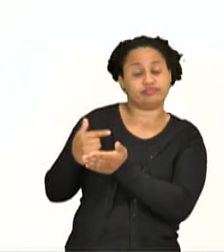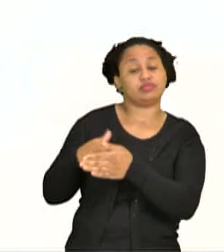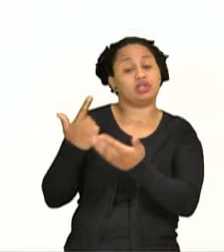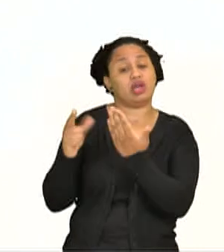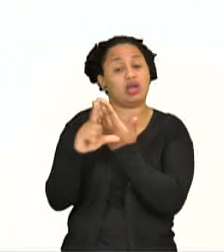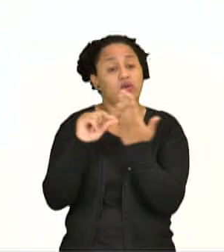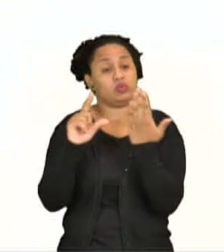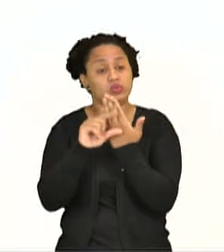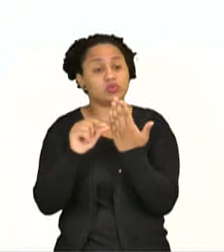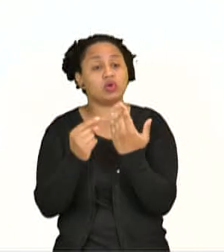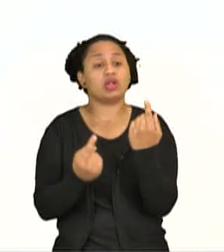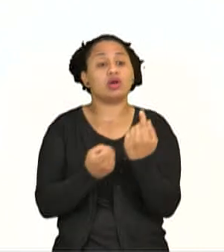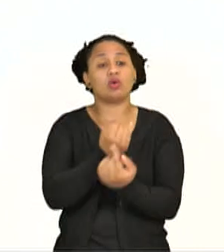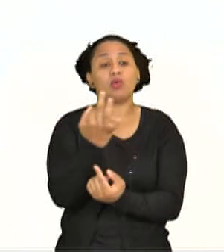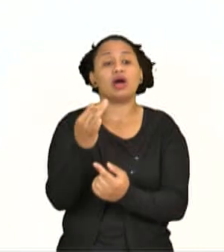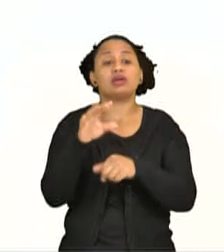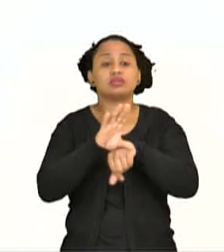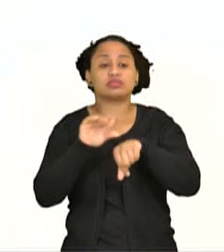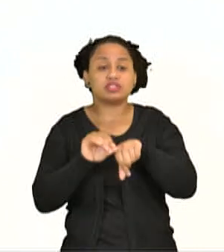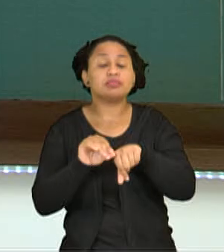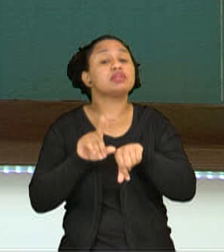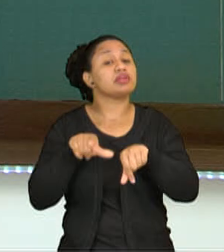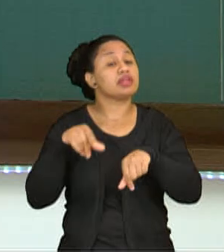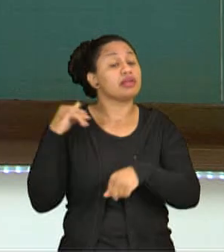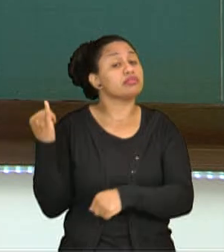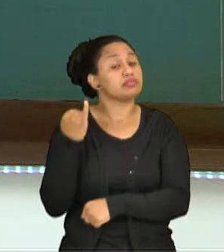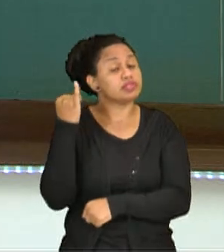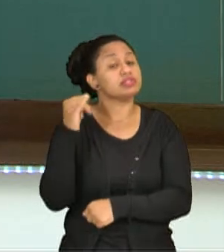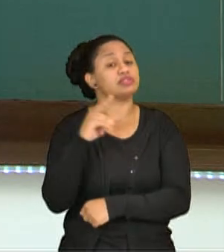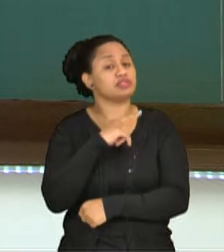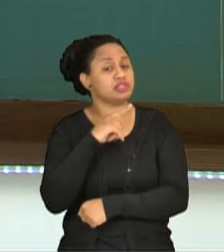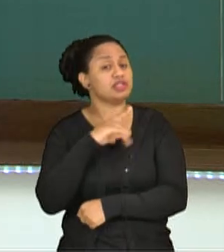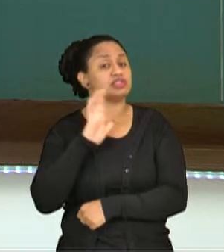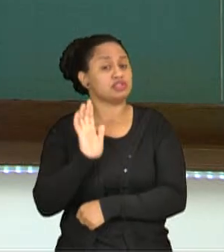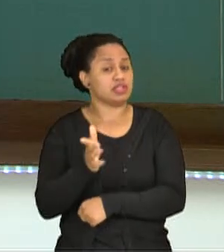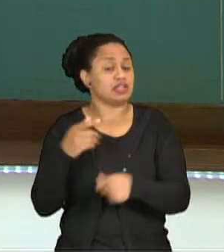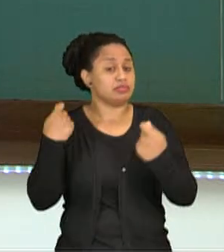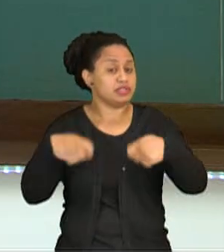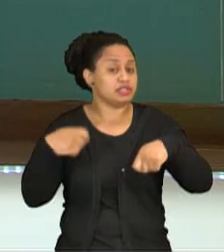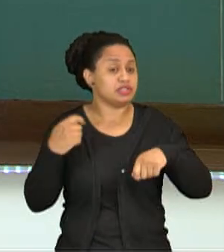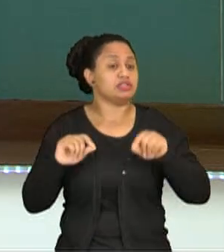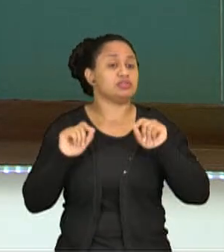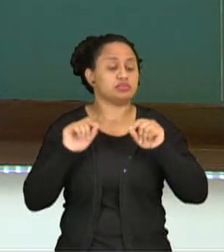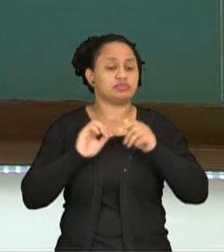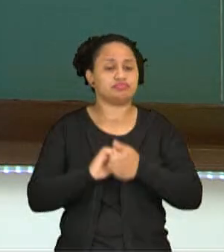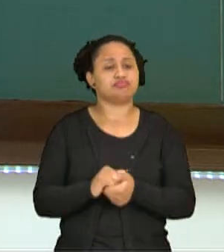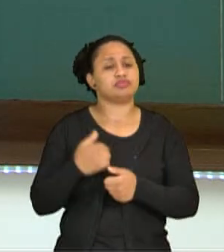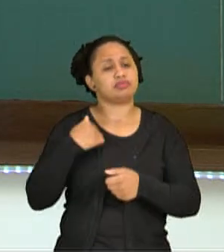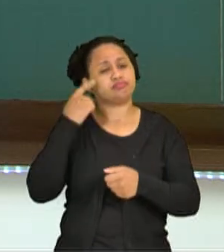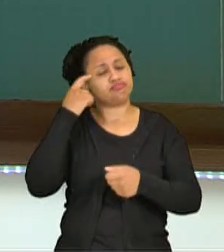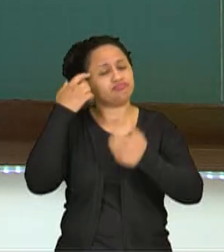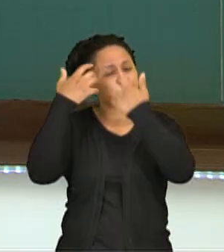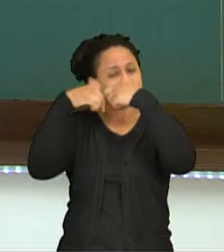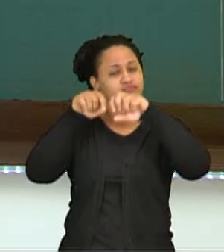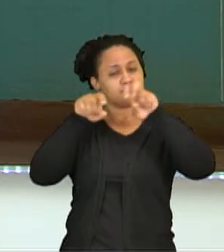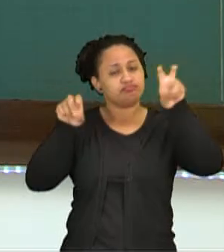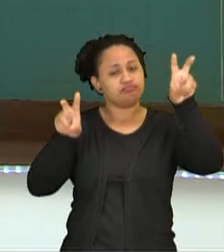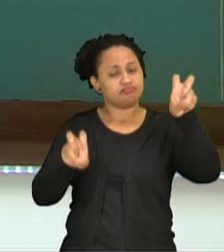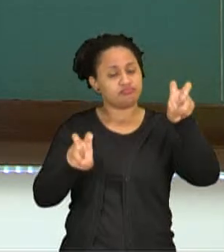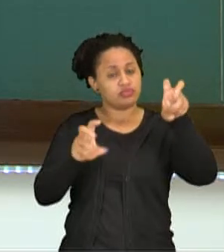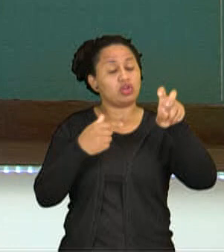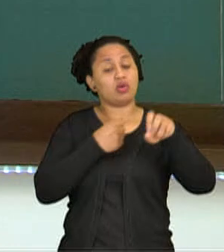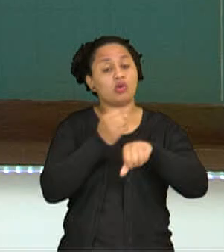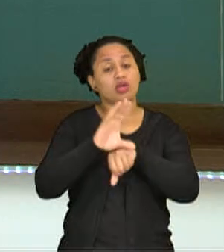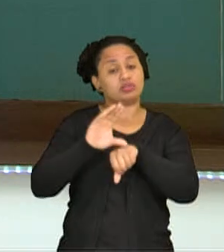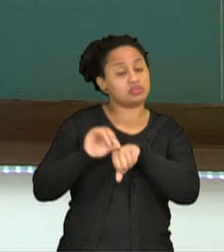resenhista, quais conhecimentos seriam necessários? Então, aqui, reflete sobre esse trecho. Quais são os conhecimentos prévios aqui que